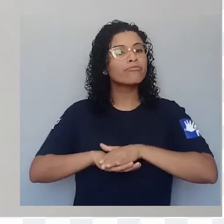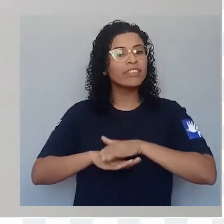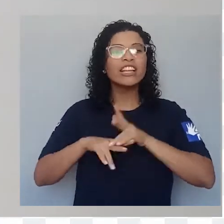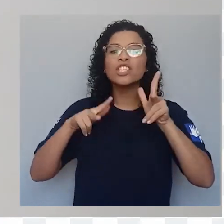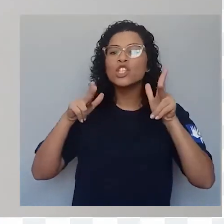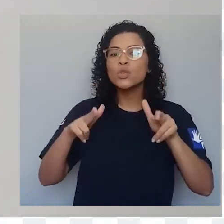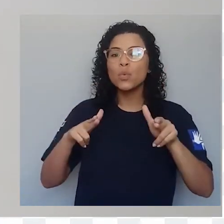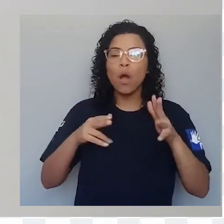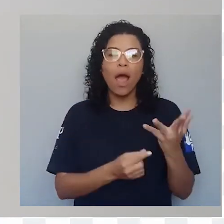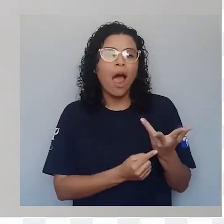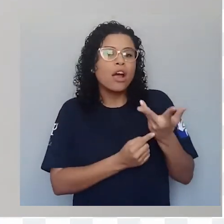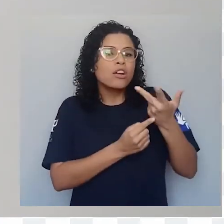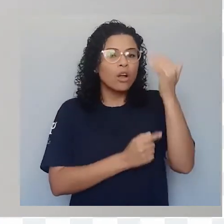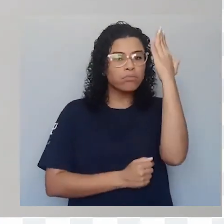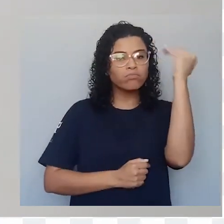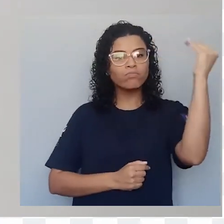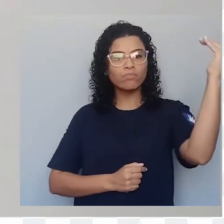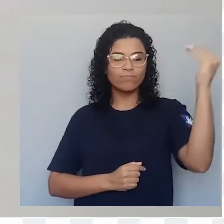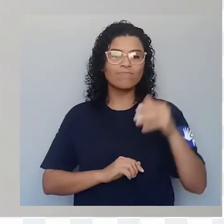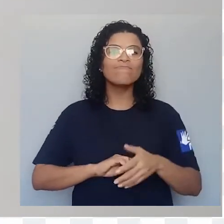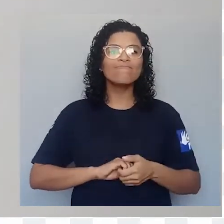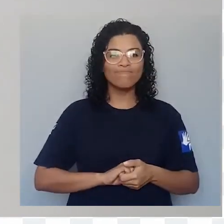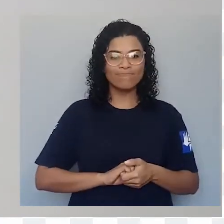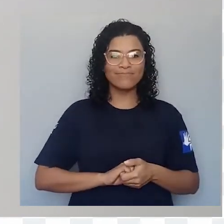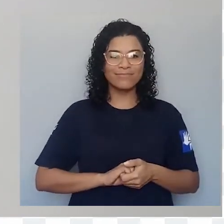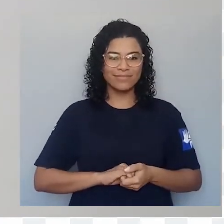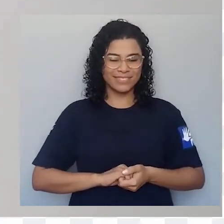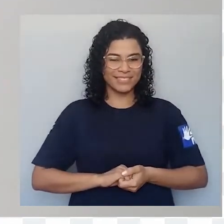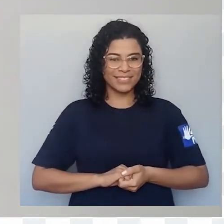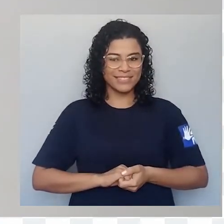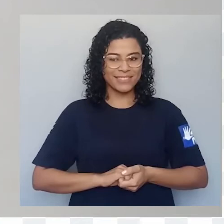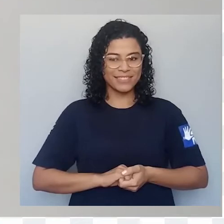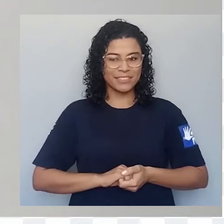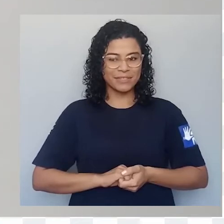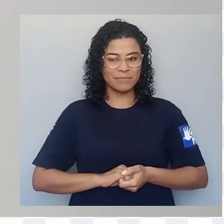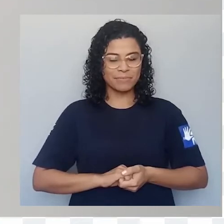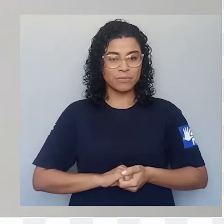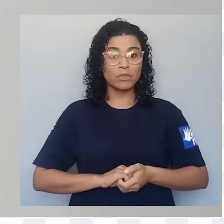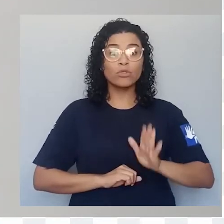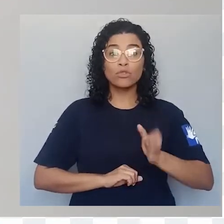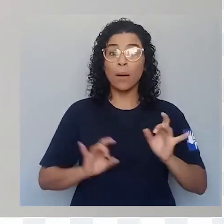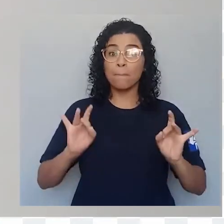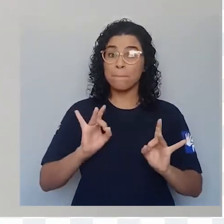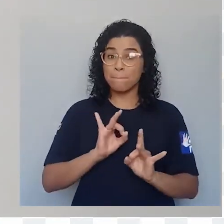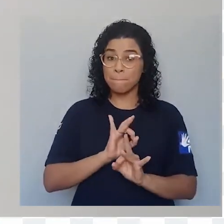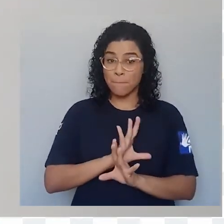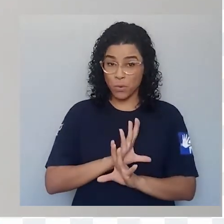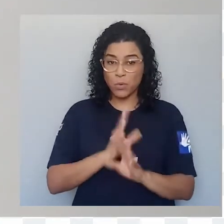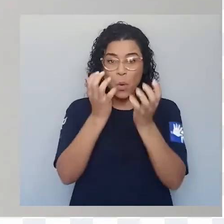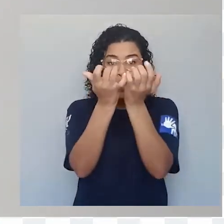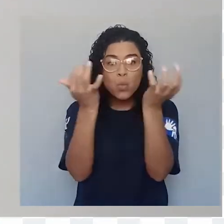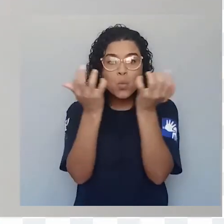muito bonita. E essa obra retratava o seu quarto. Bom, já temos a